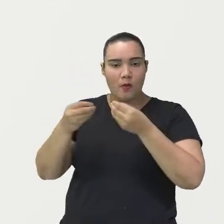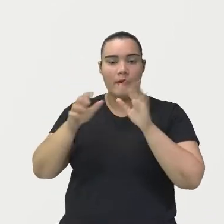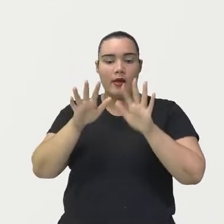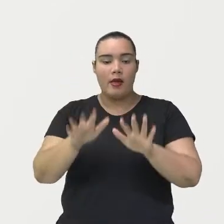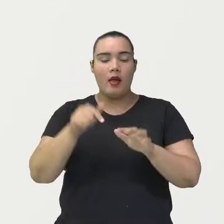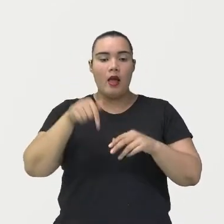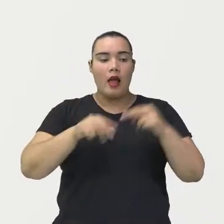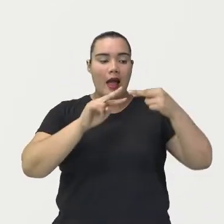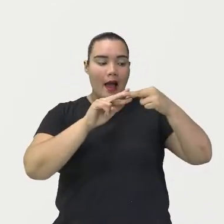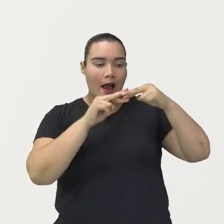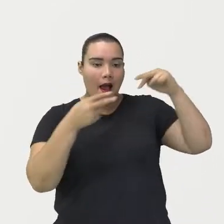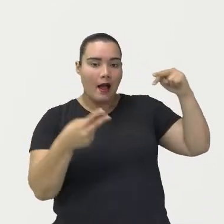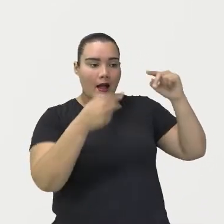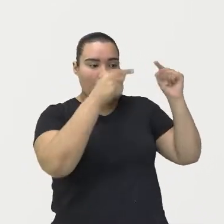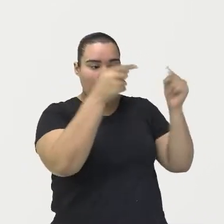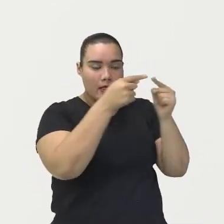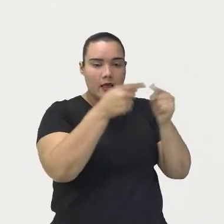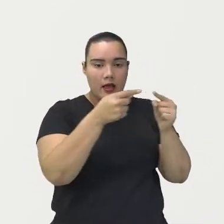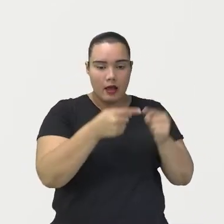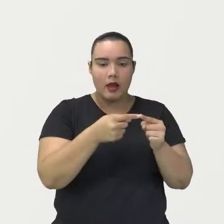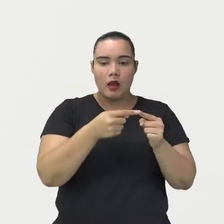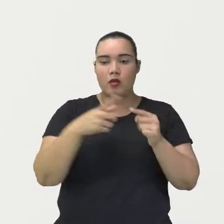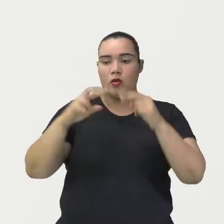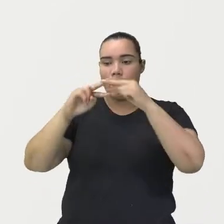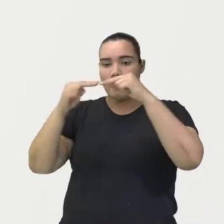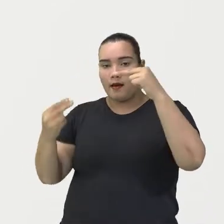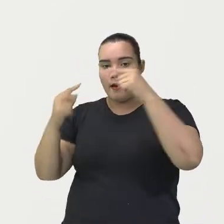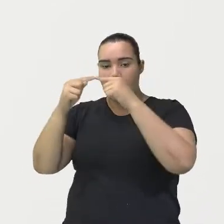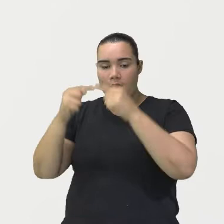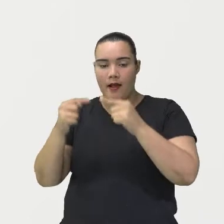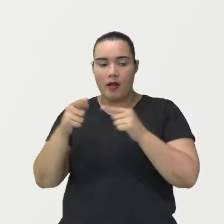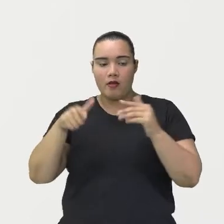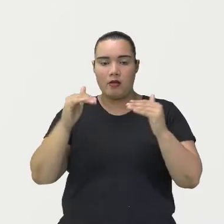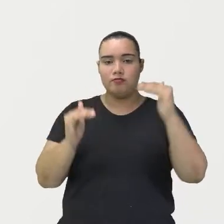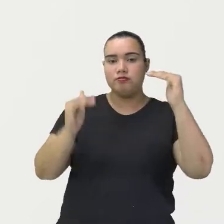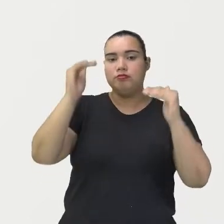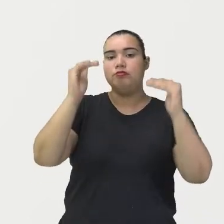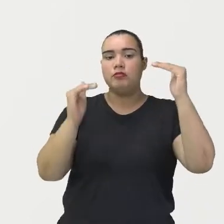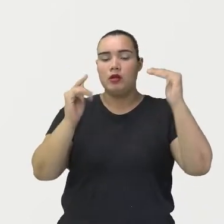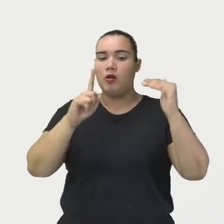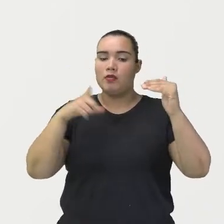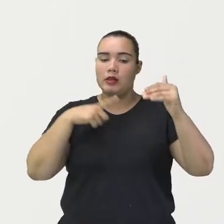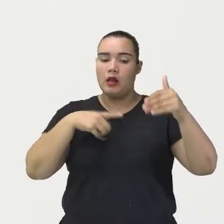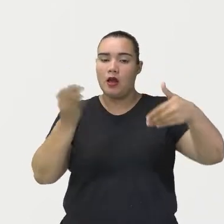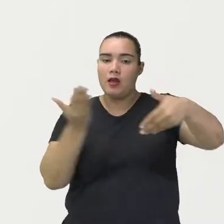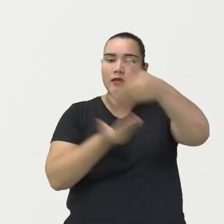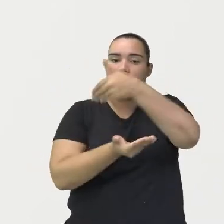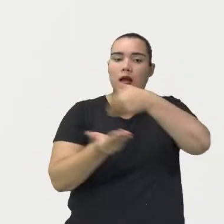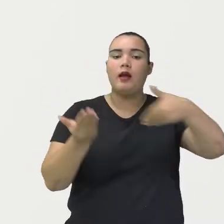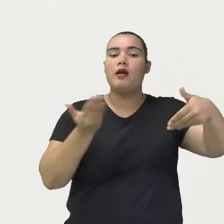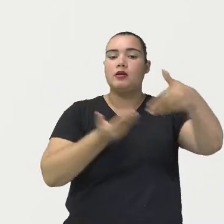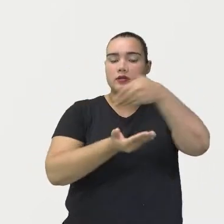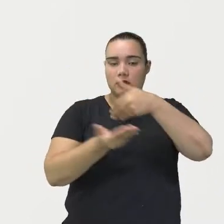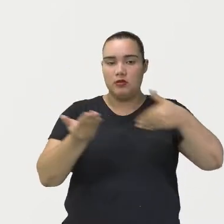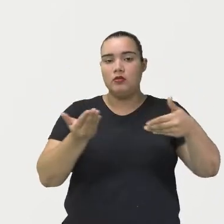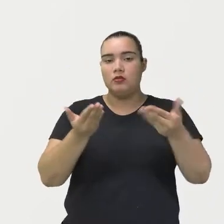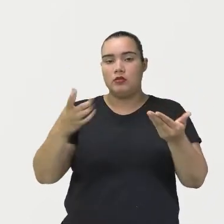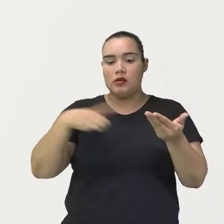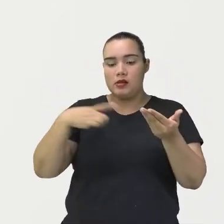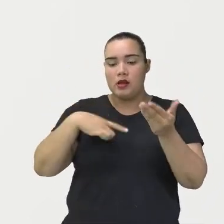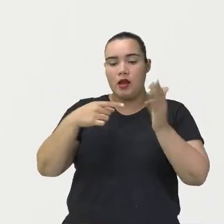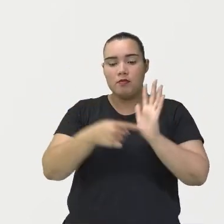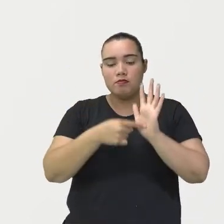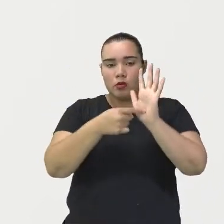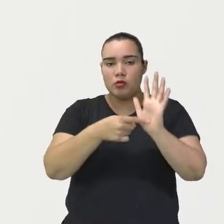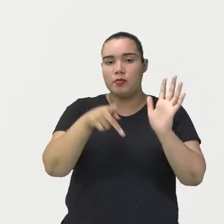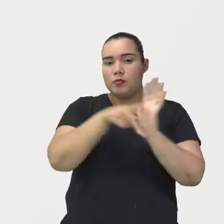alelo impede a expressão do outro, ou seja, eles vão interagir, vão se expressar